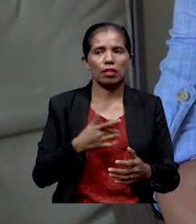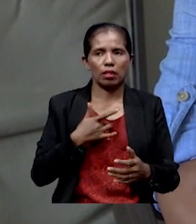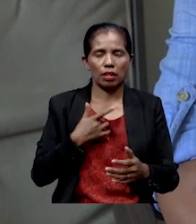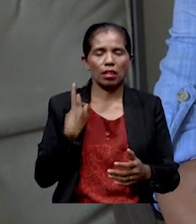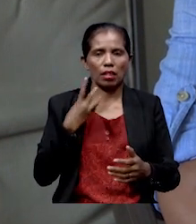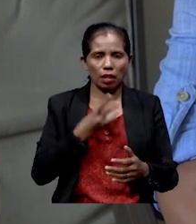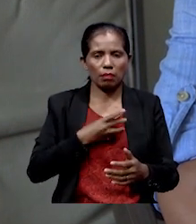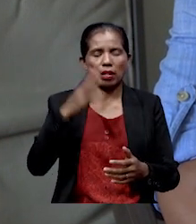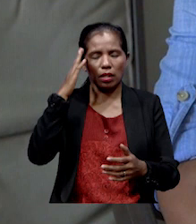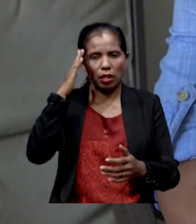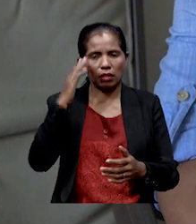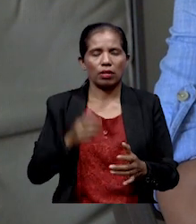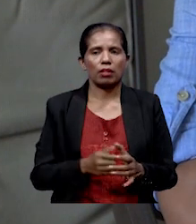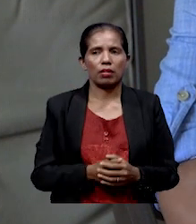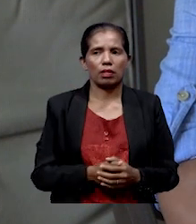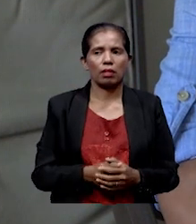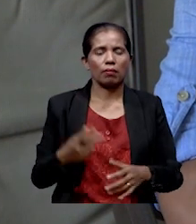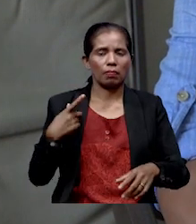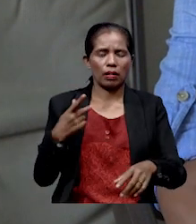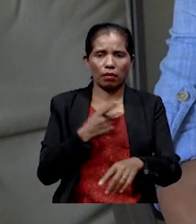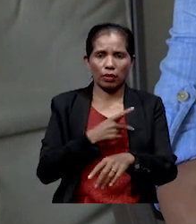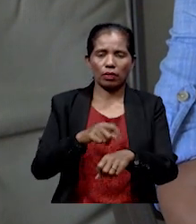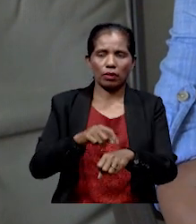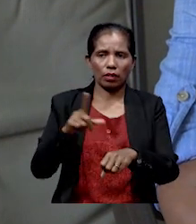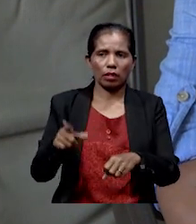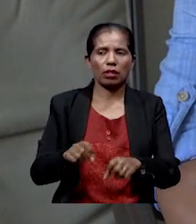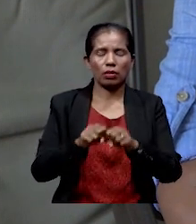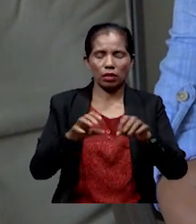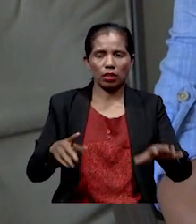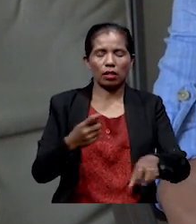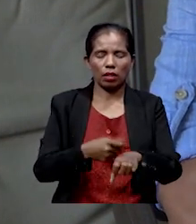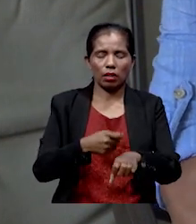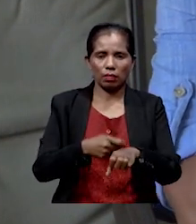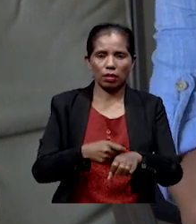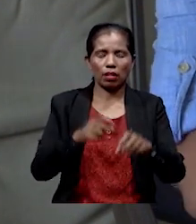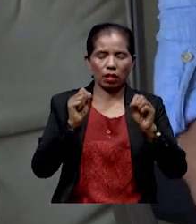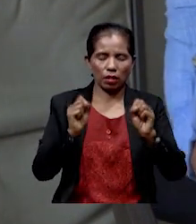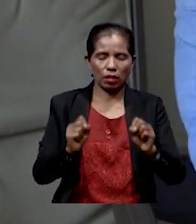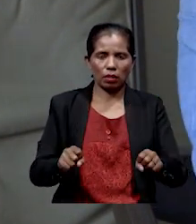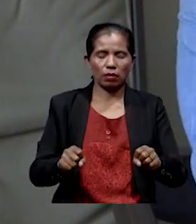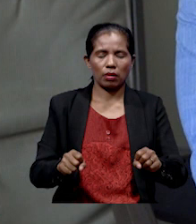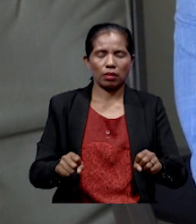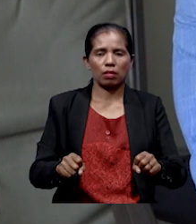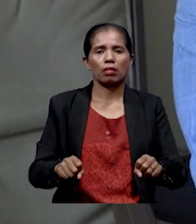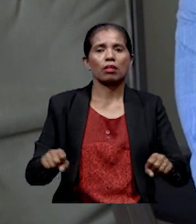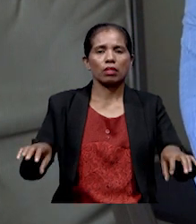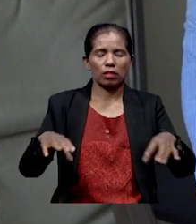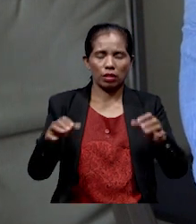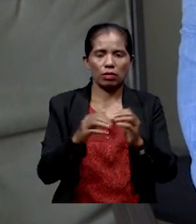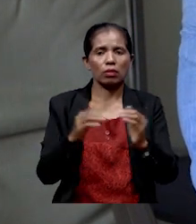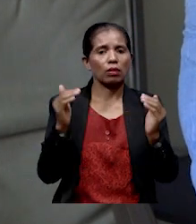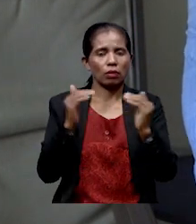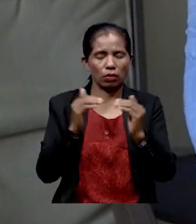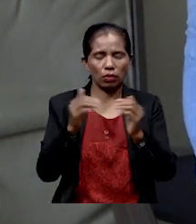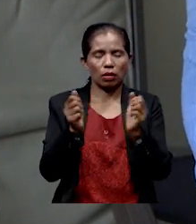cata podia Parlamento Nacional consigo lei tempo balo, hodi alo consultas públicas nebe taza glidiak,